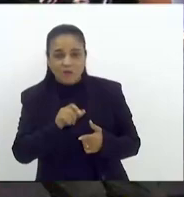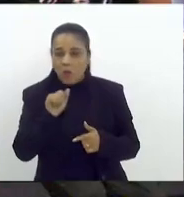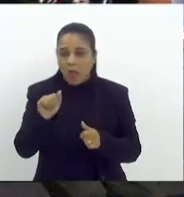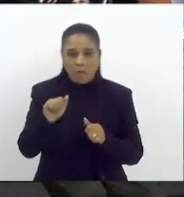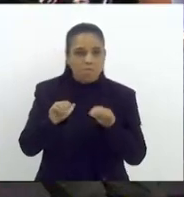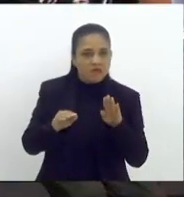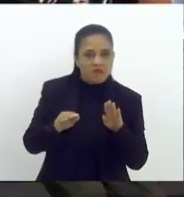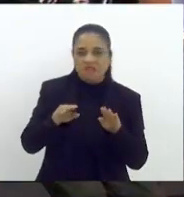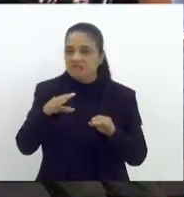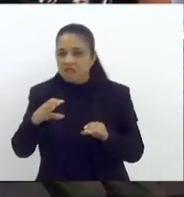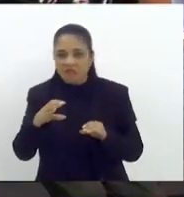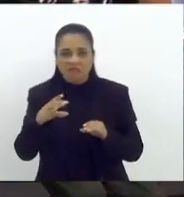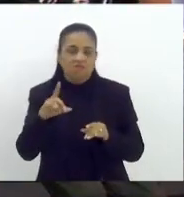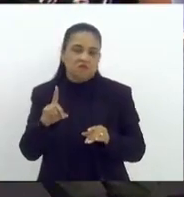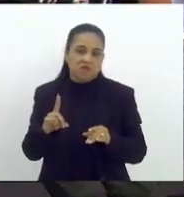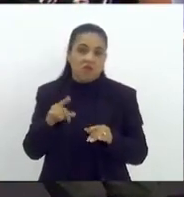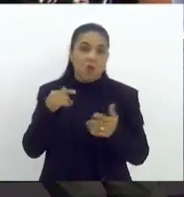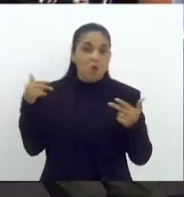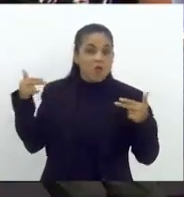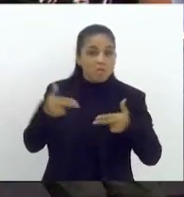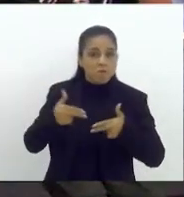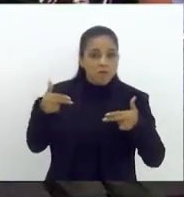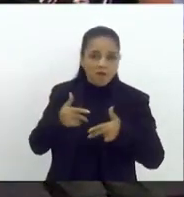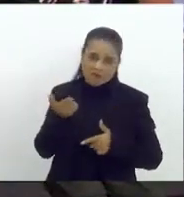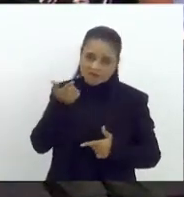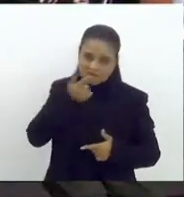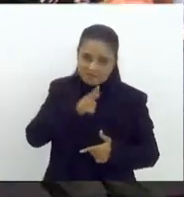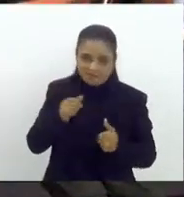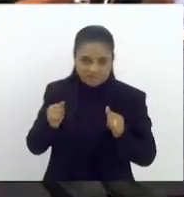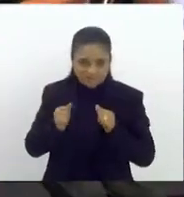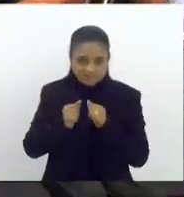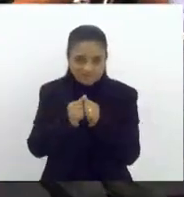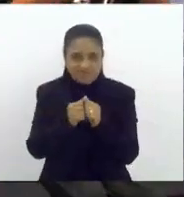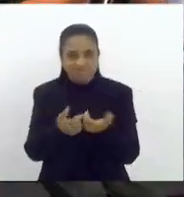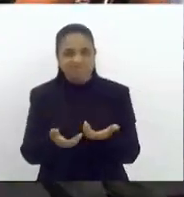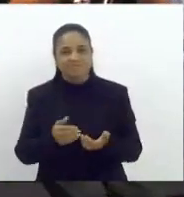não é b não é c não é d é o Hip Hop Então vamos juntos